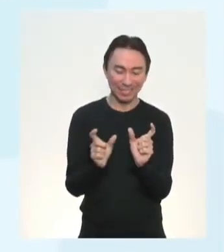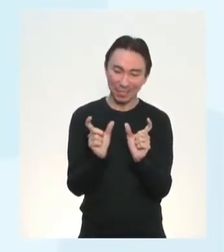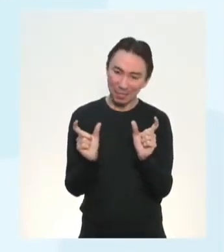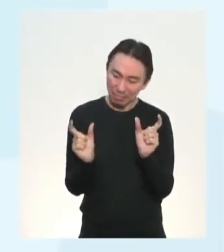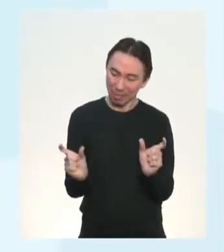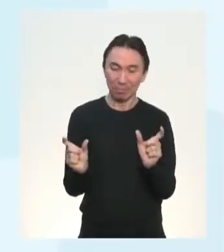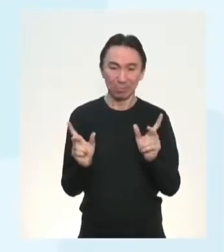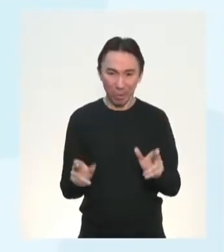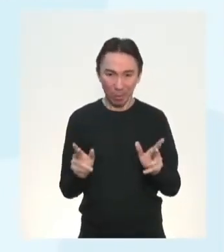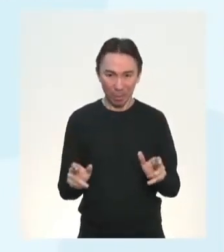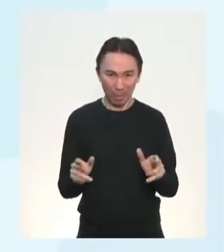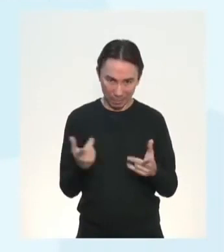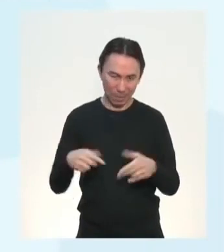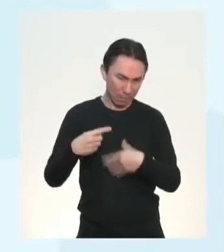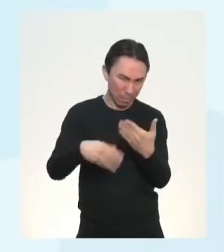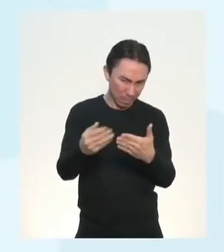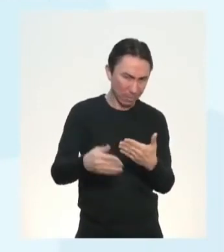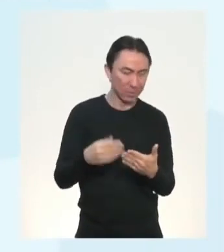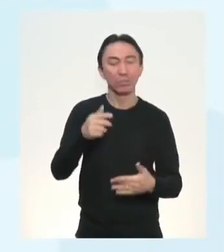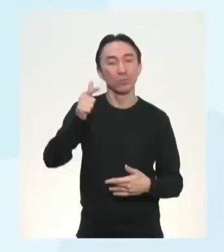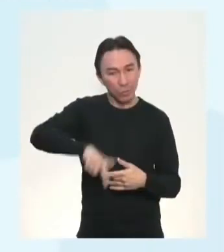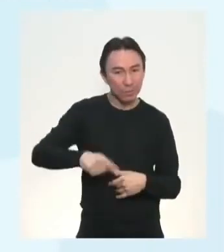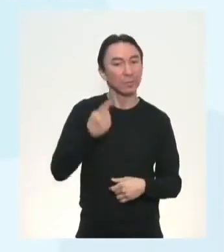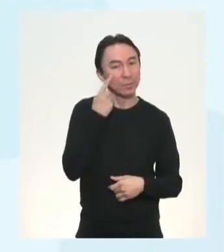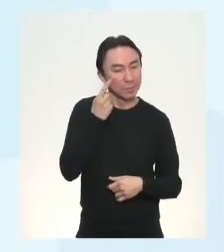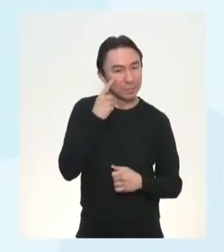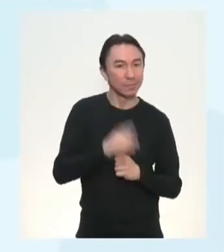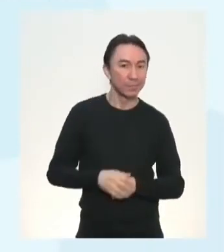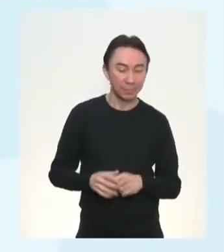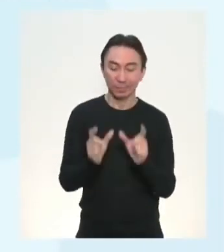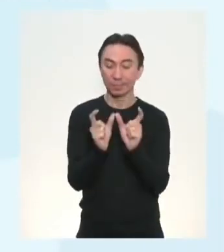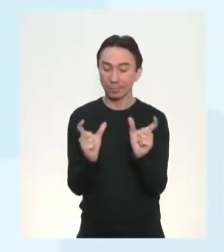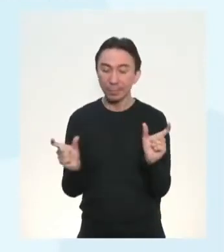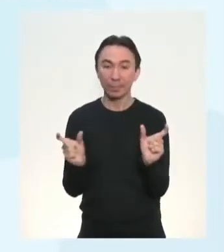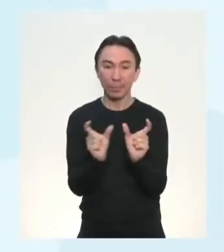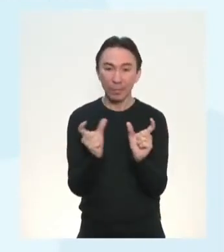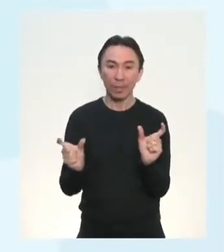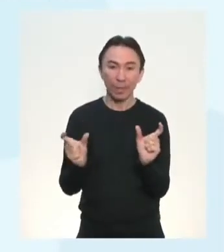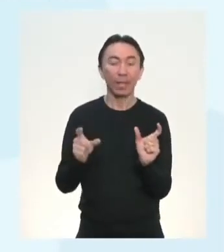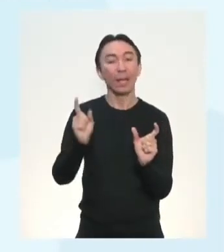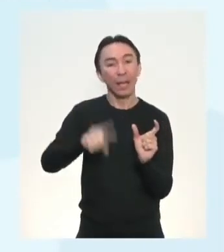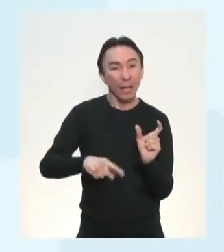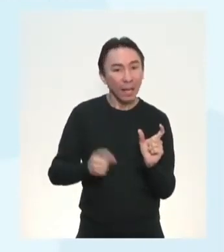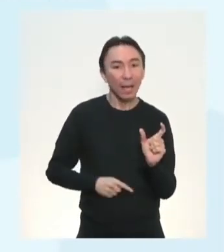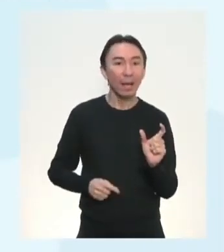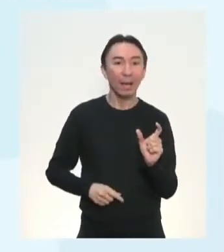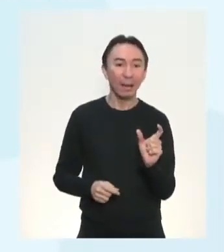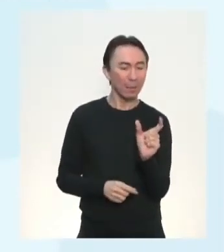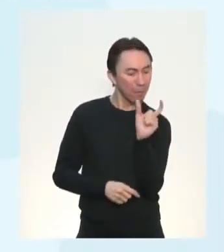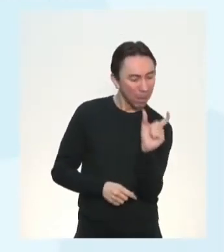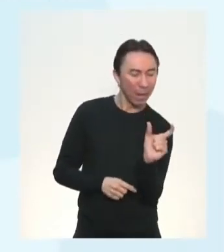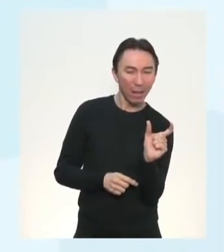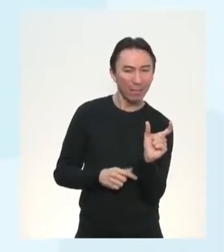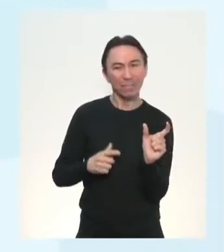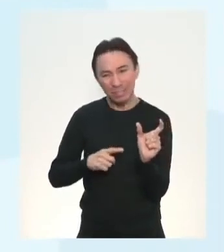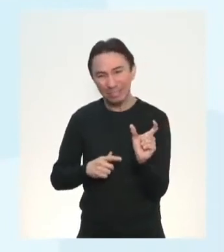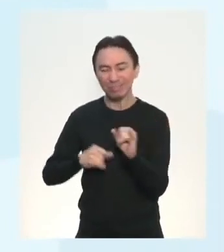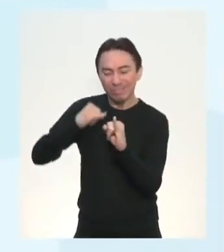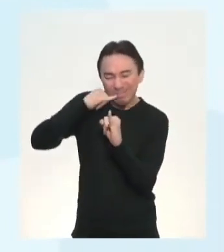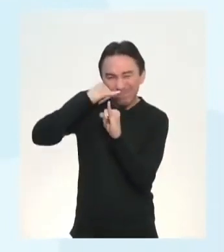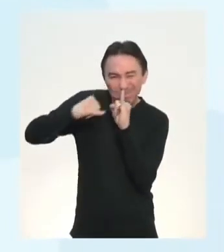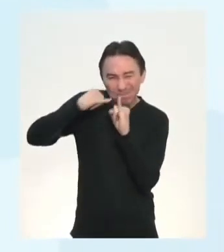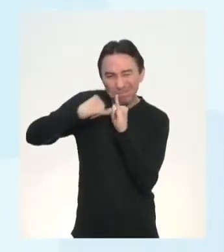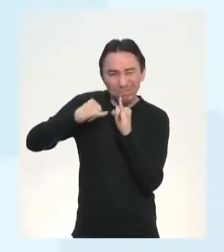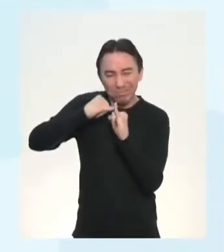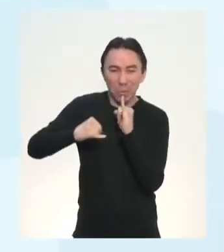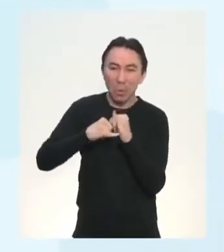tá bom? Então, temos aí sinônimo. Sinônimos são palavras com sentido aproximado ou idêntico a